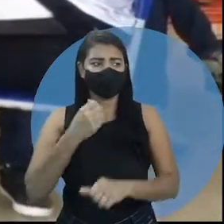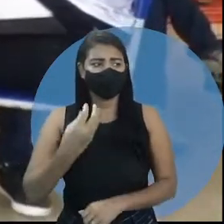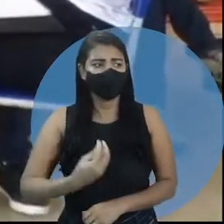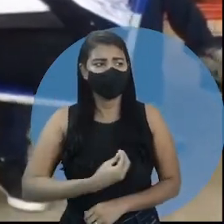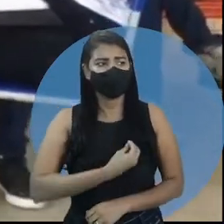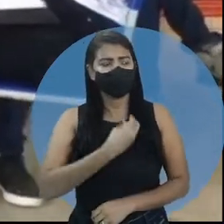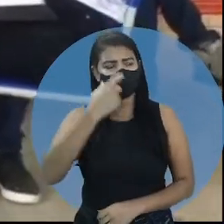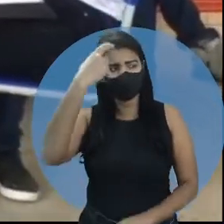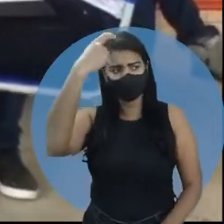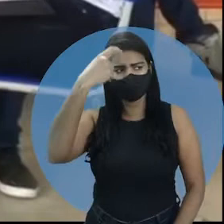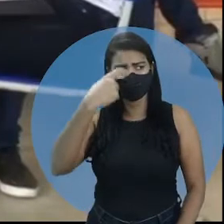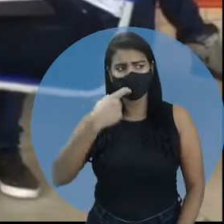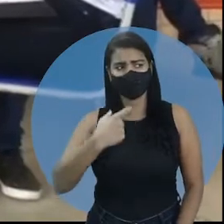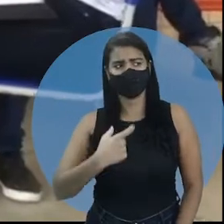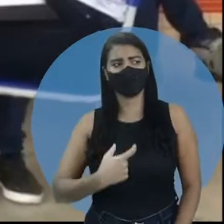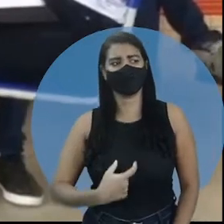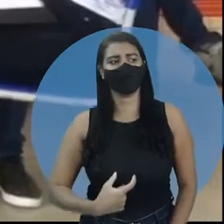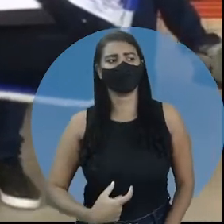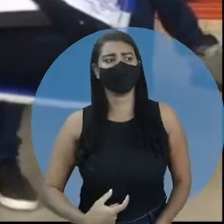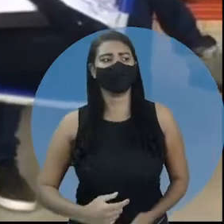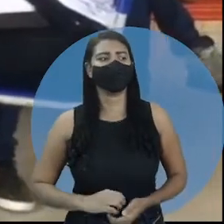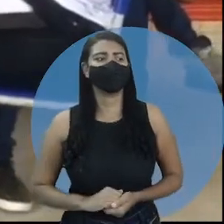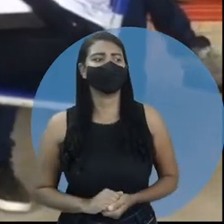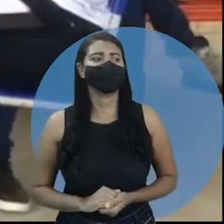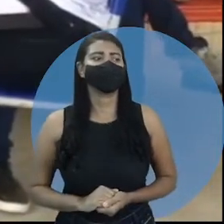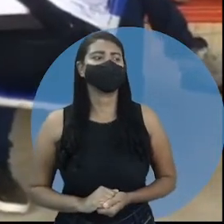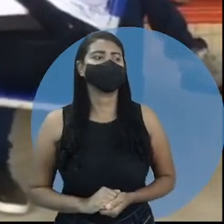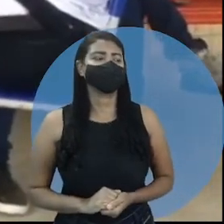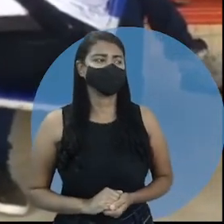transforma minha vida, meu estado.